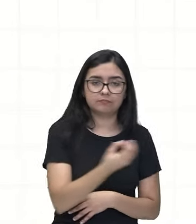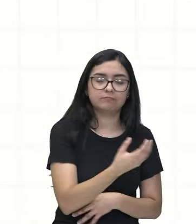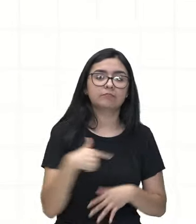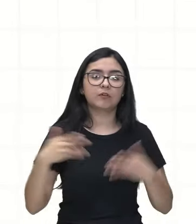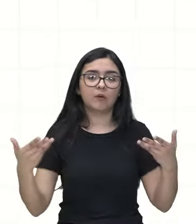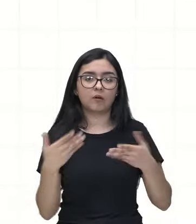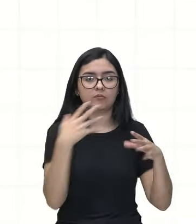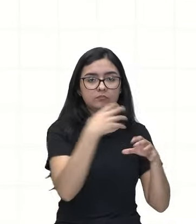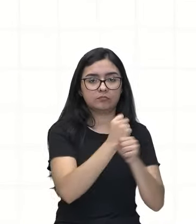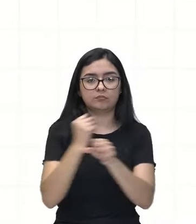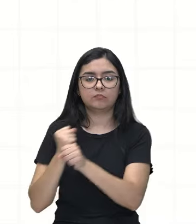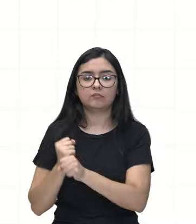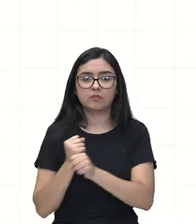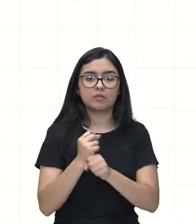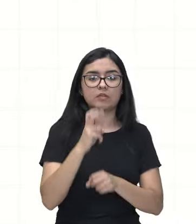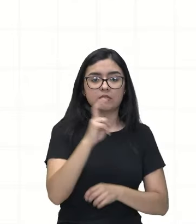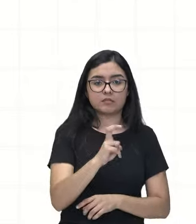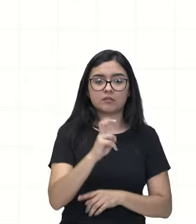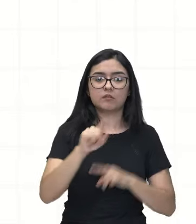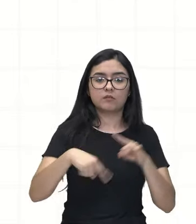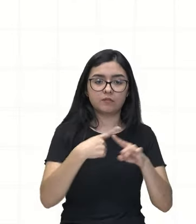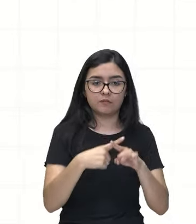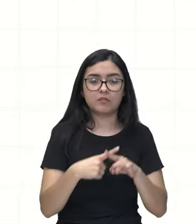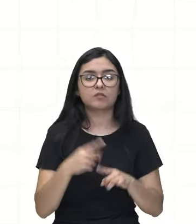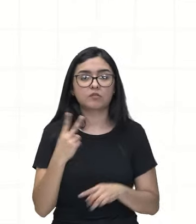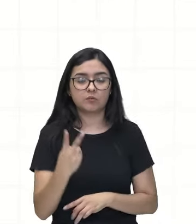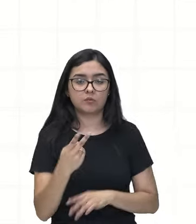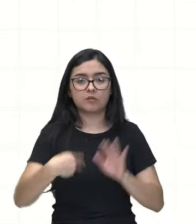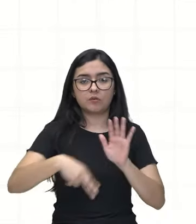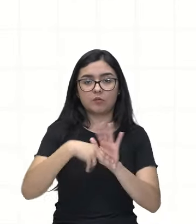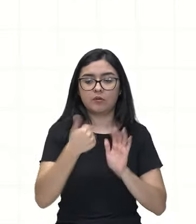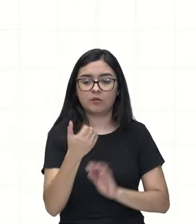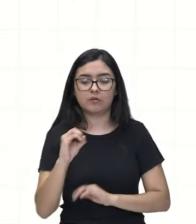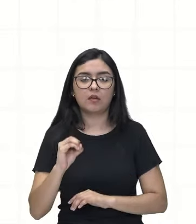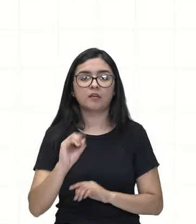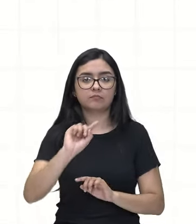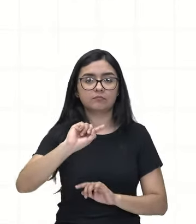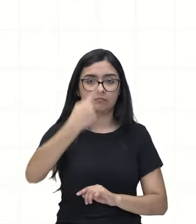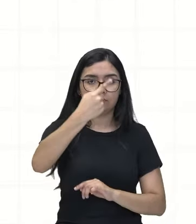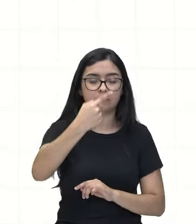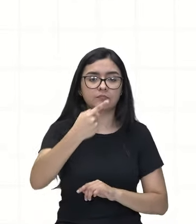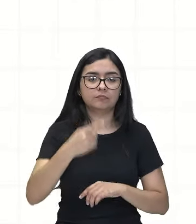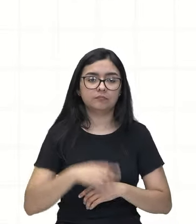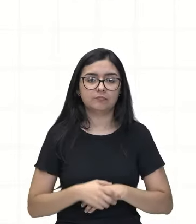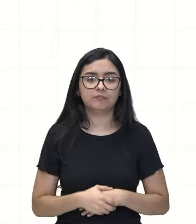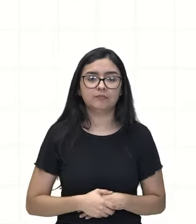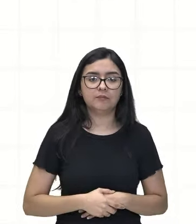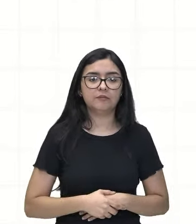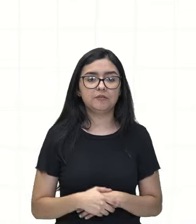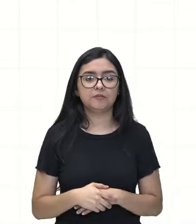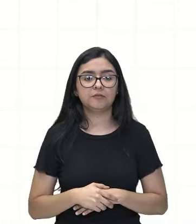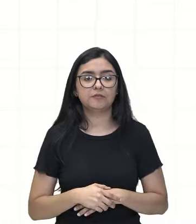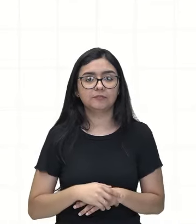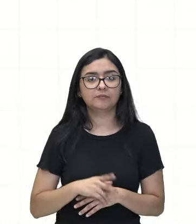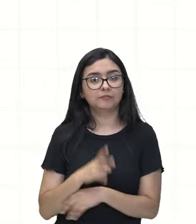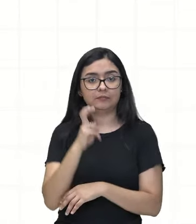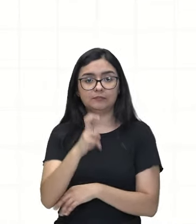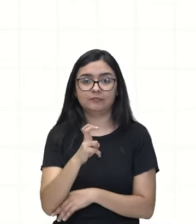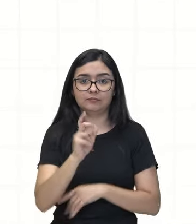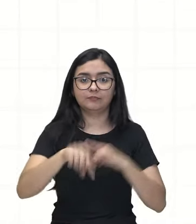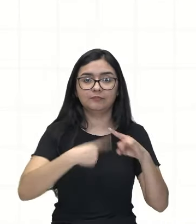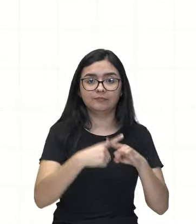cálculo. 5 vezes 2 é 10, sobe 1. E aí vamos fazer, ó, 5 vezes 1, que